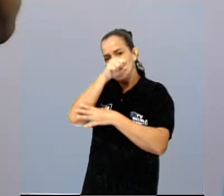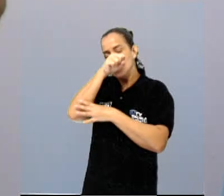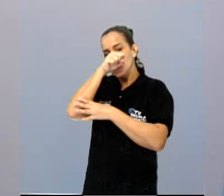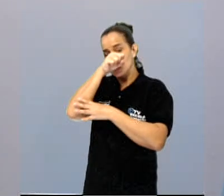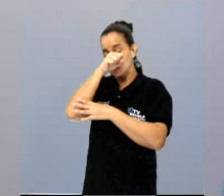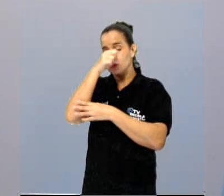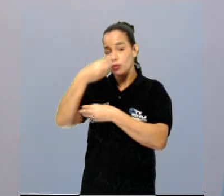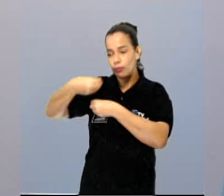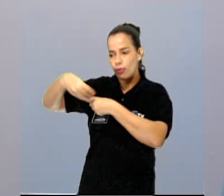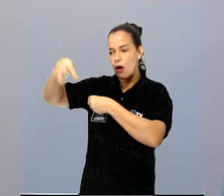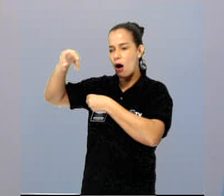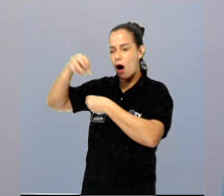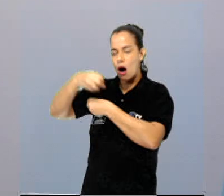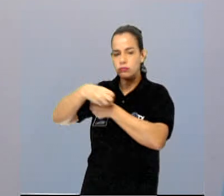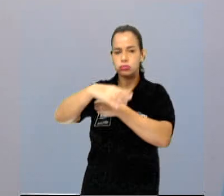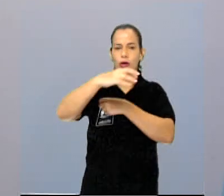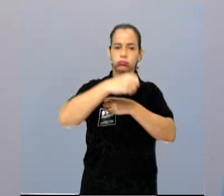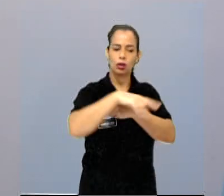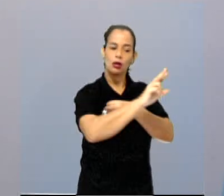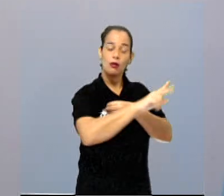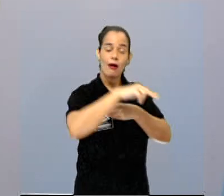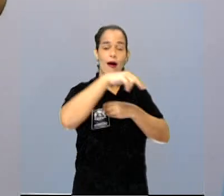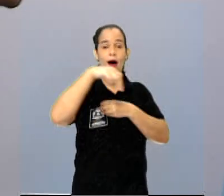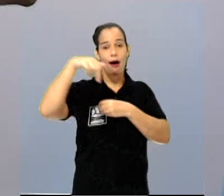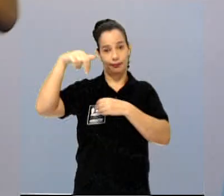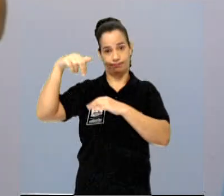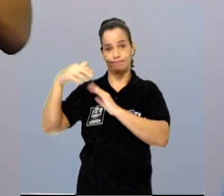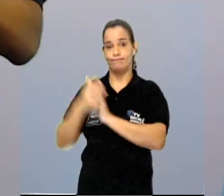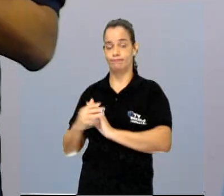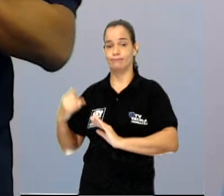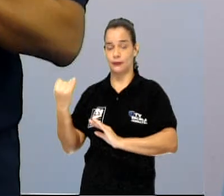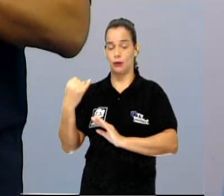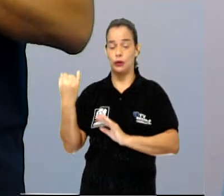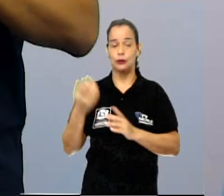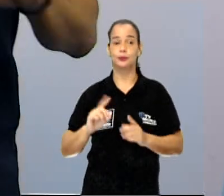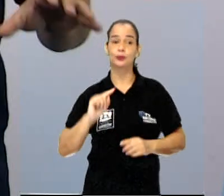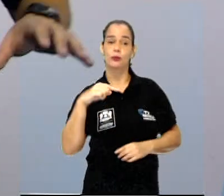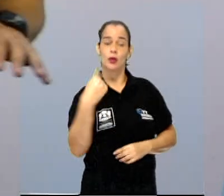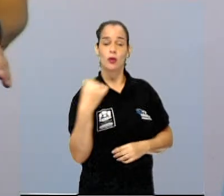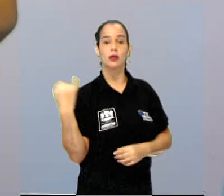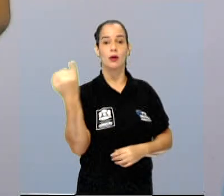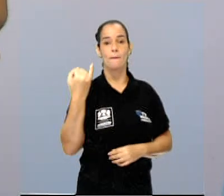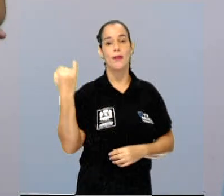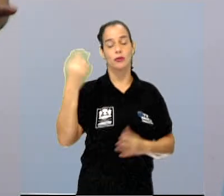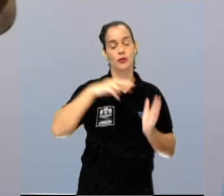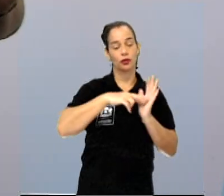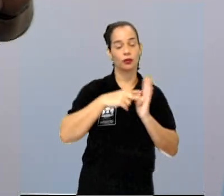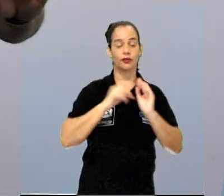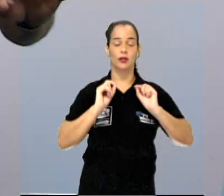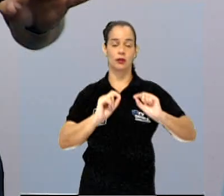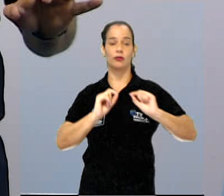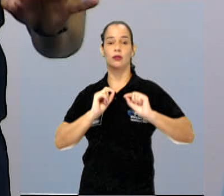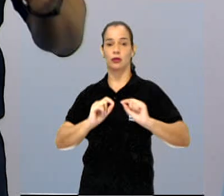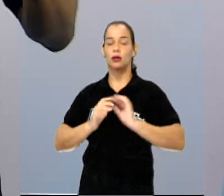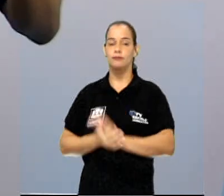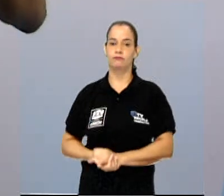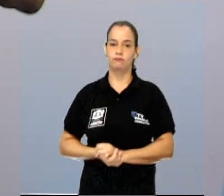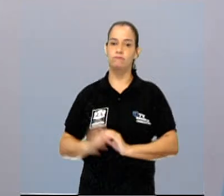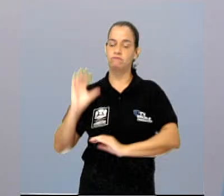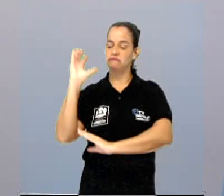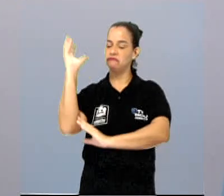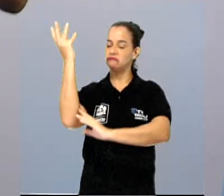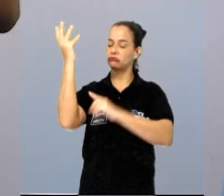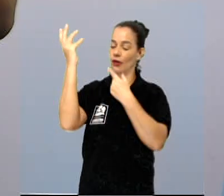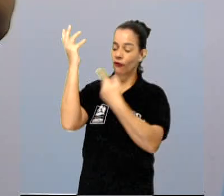estar concentrado aí na atmosfera. Uma outra importância assim, significativa das florestas é que elas